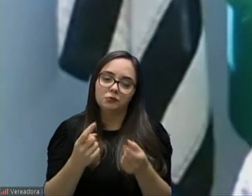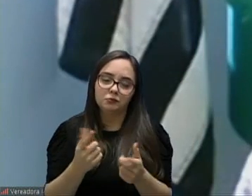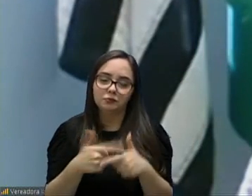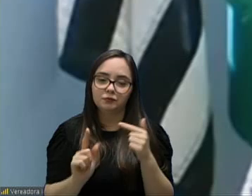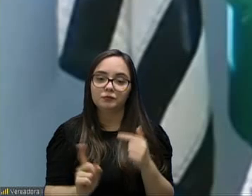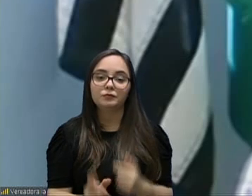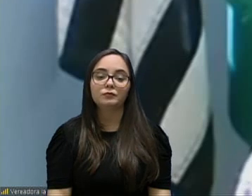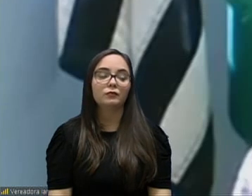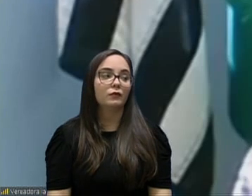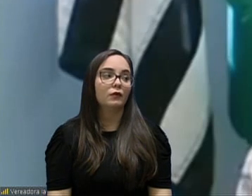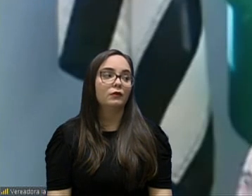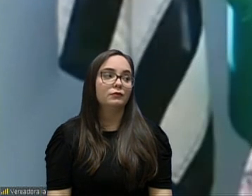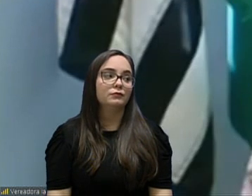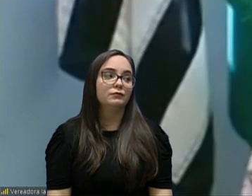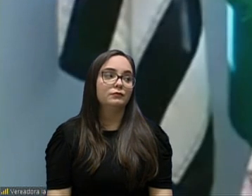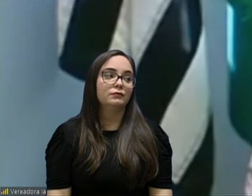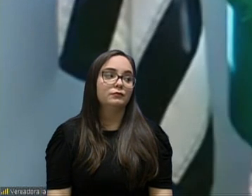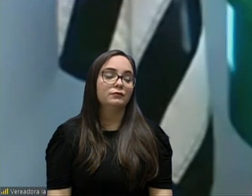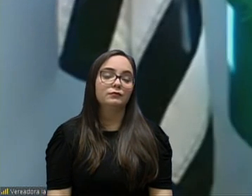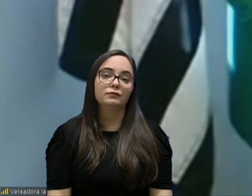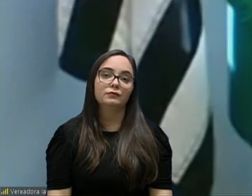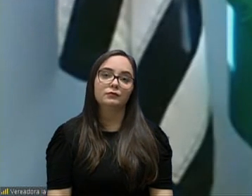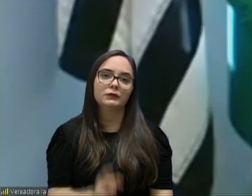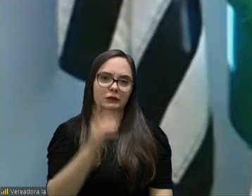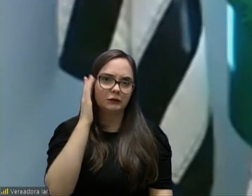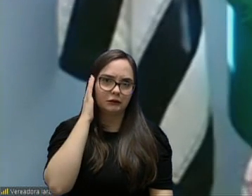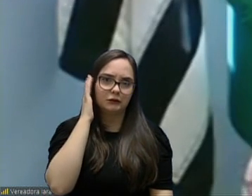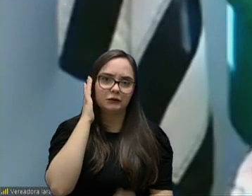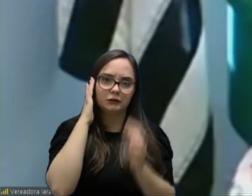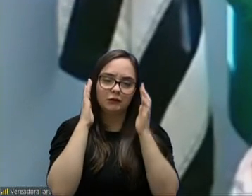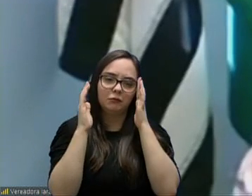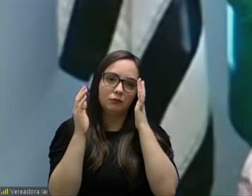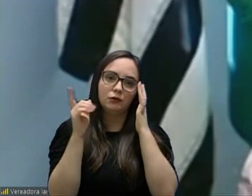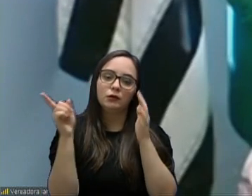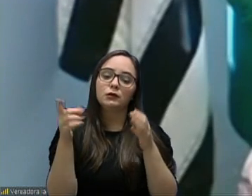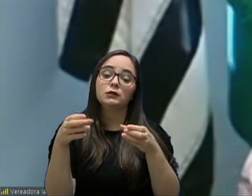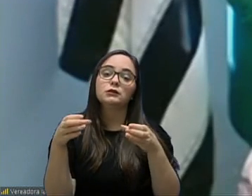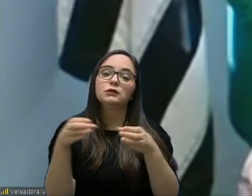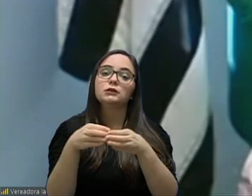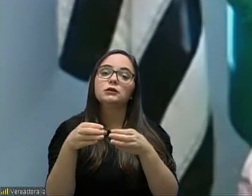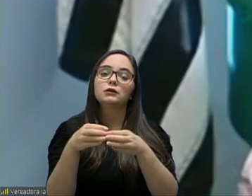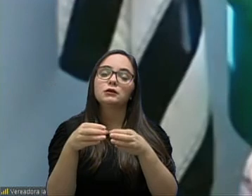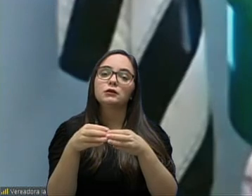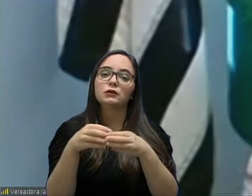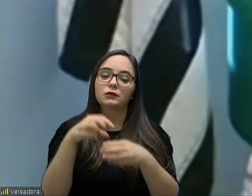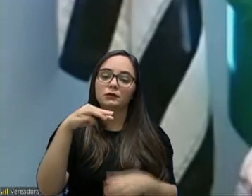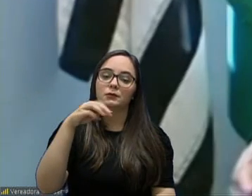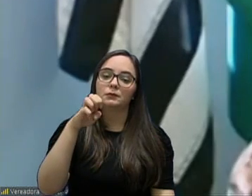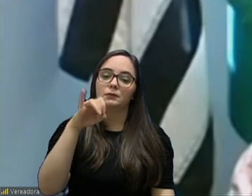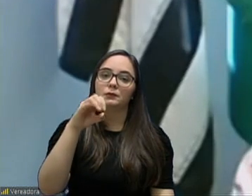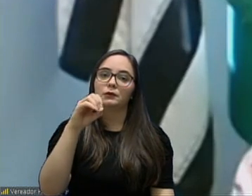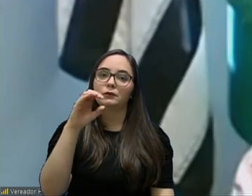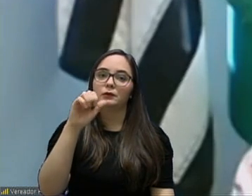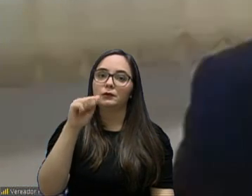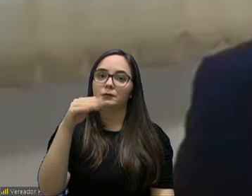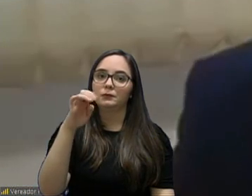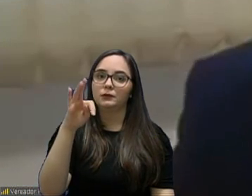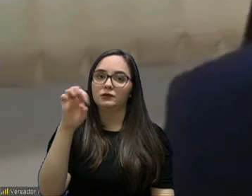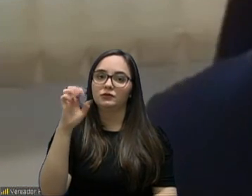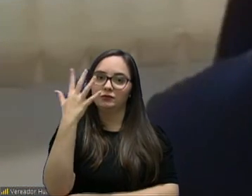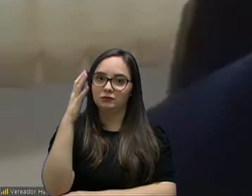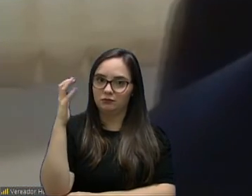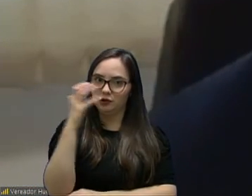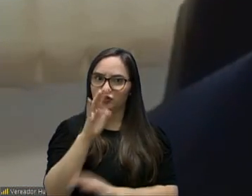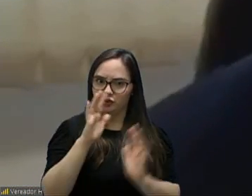Vereador Vicini, por favor, sabe dizer se a Secretaria do Meio Ambiente foi consultada? Totalmente, o